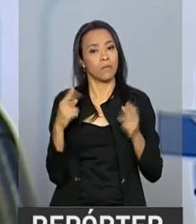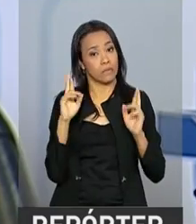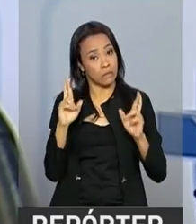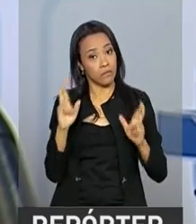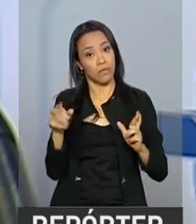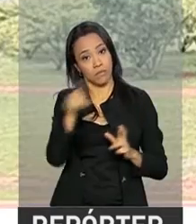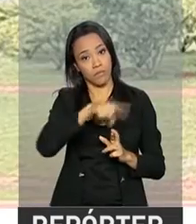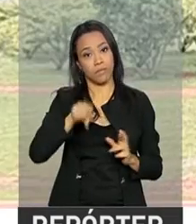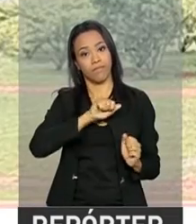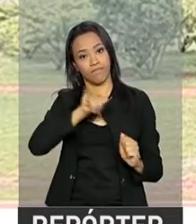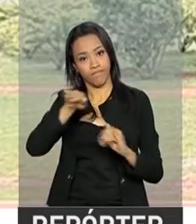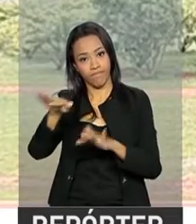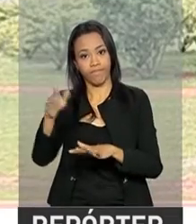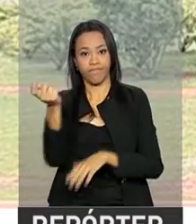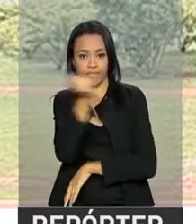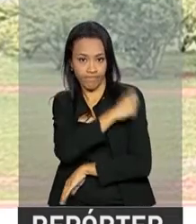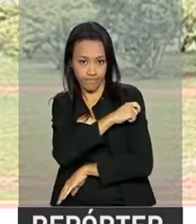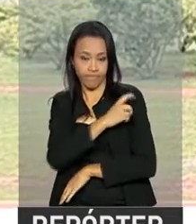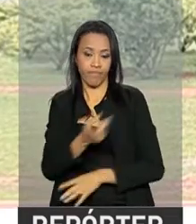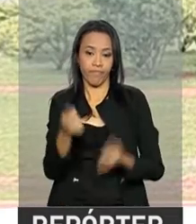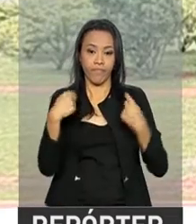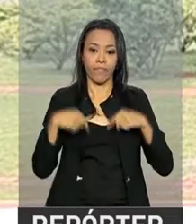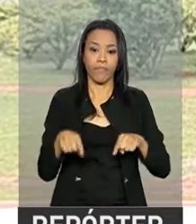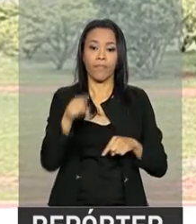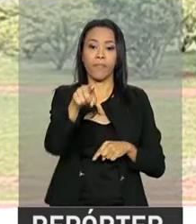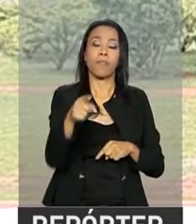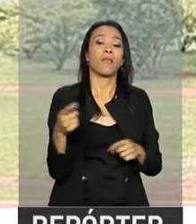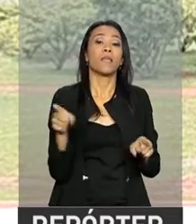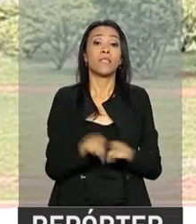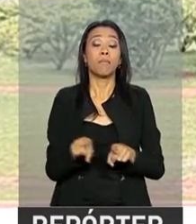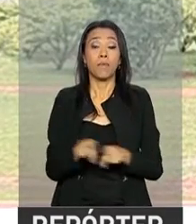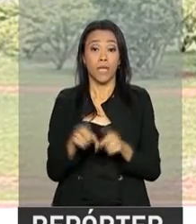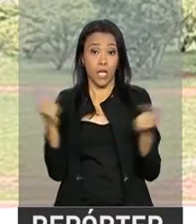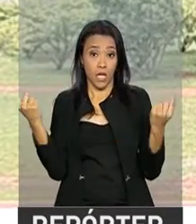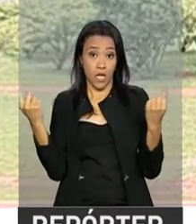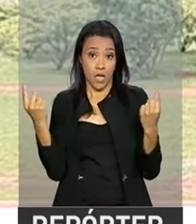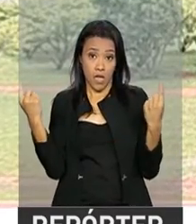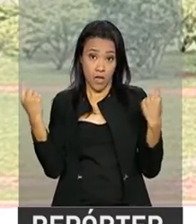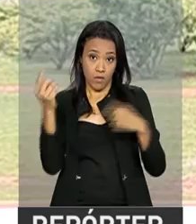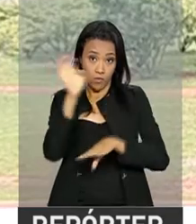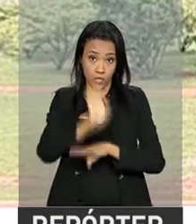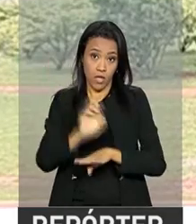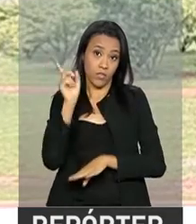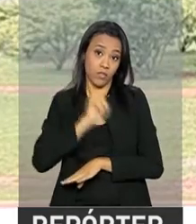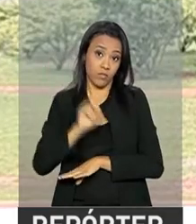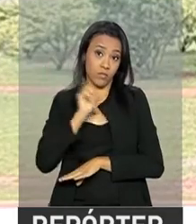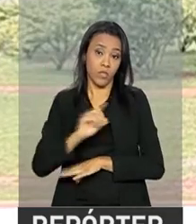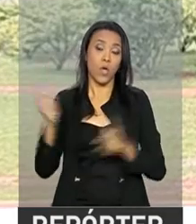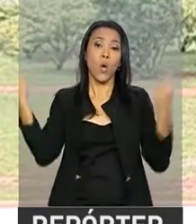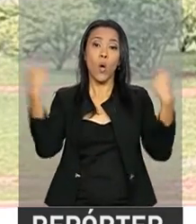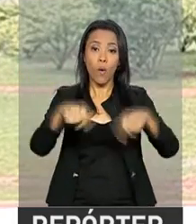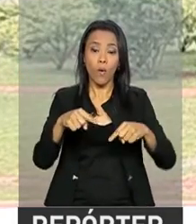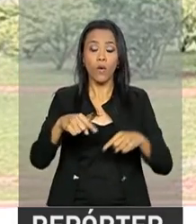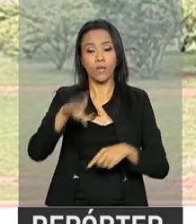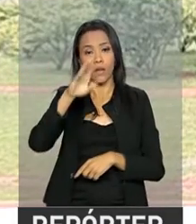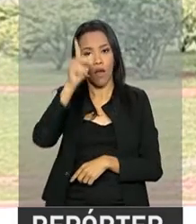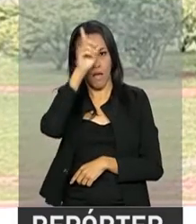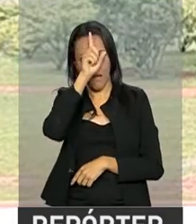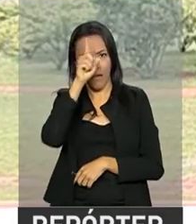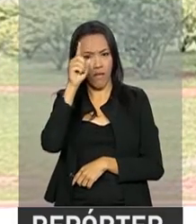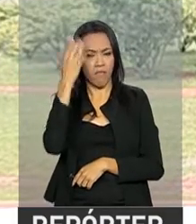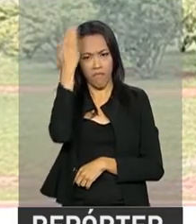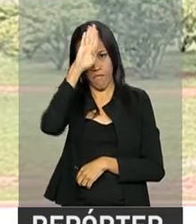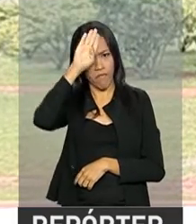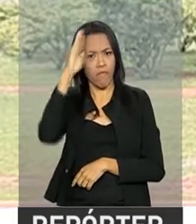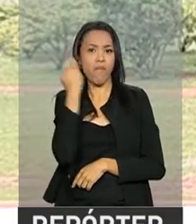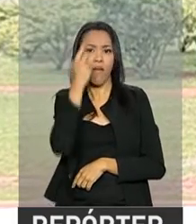da população. E o combate à febre amarela em Minas Gerais ganhou o reforço da Polícia Civil do Estado. Hoje pela